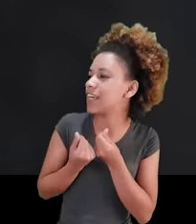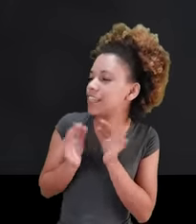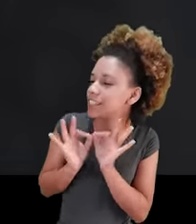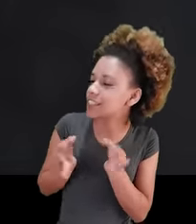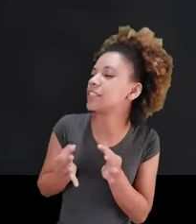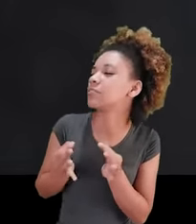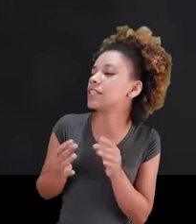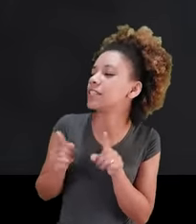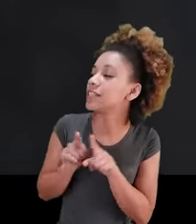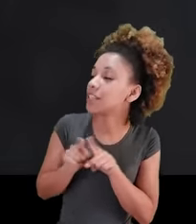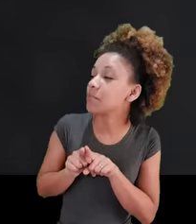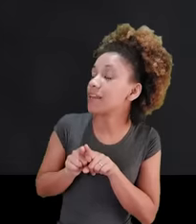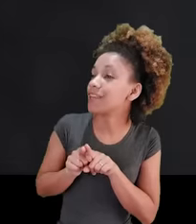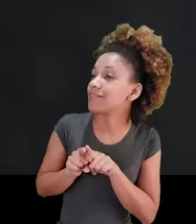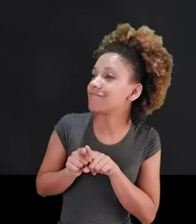Humilde